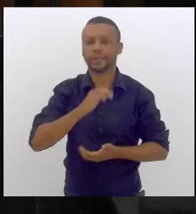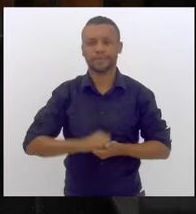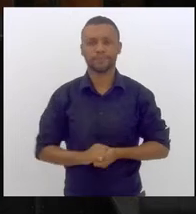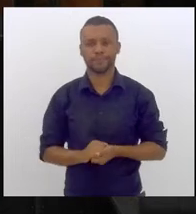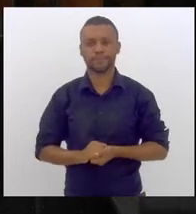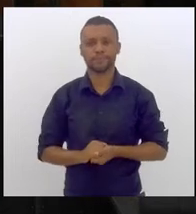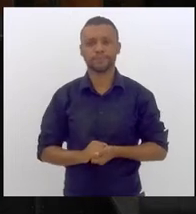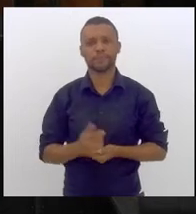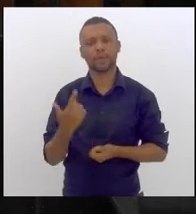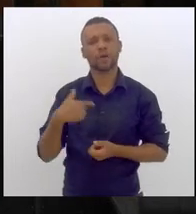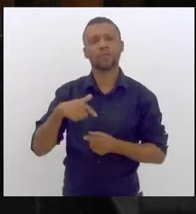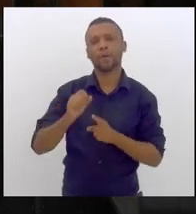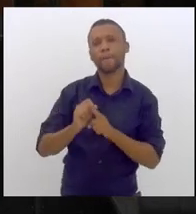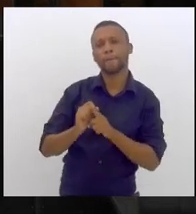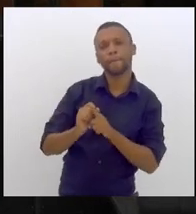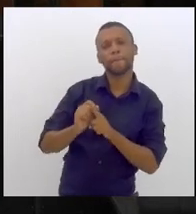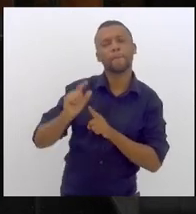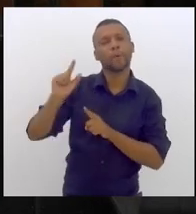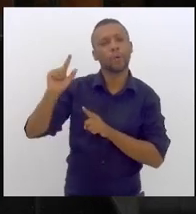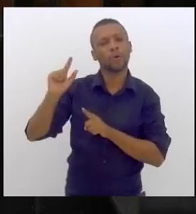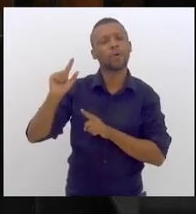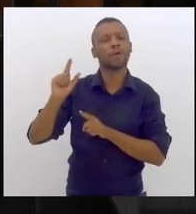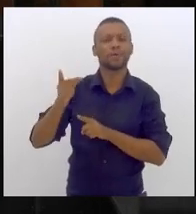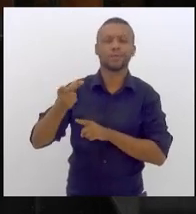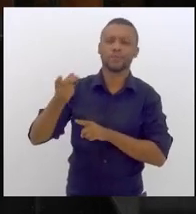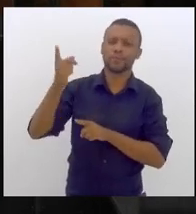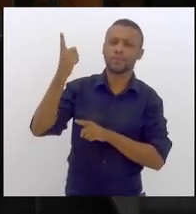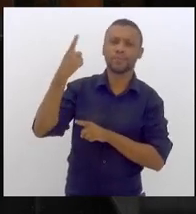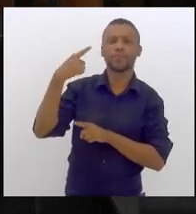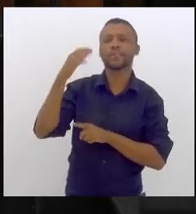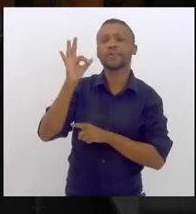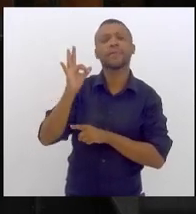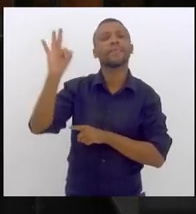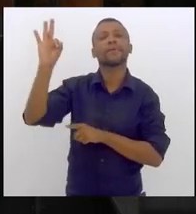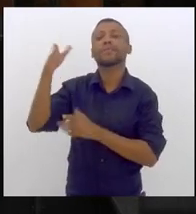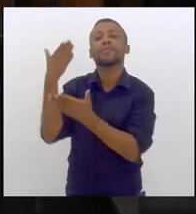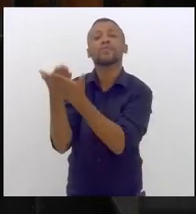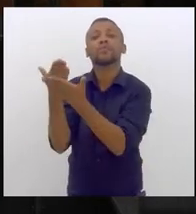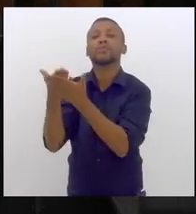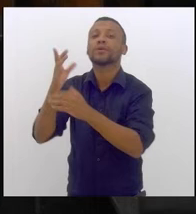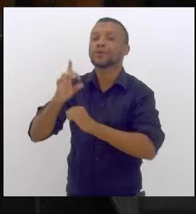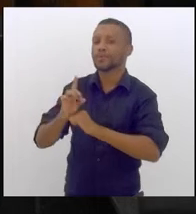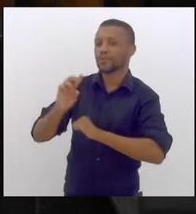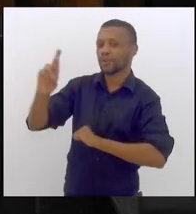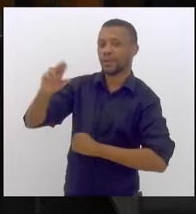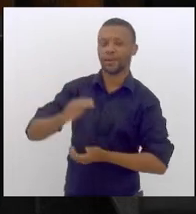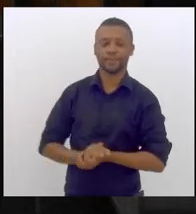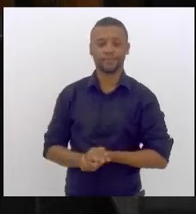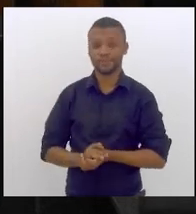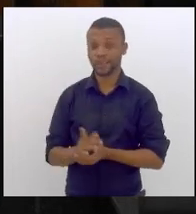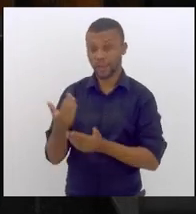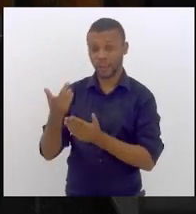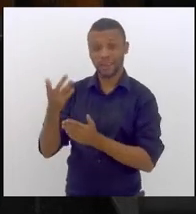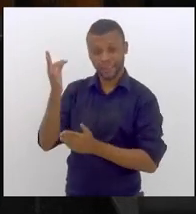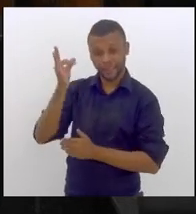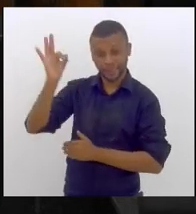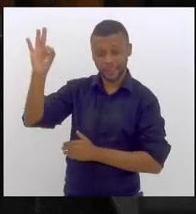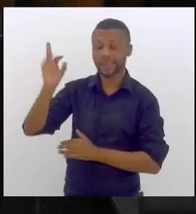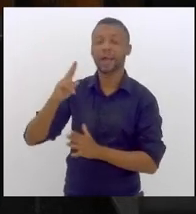tive exilado muito tempo, me doutorei na França. Na França, deputada Renata, o metrô começou a ser